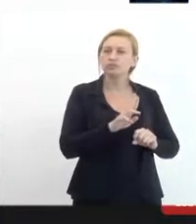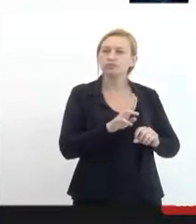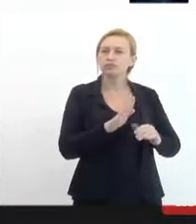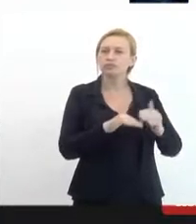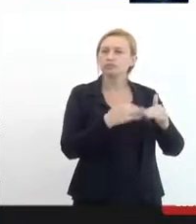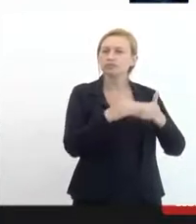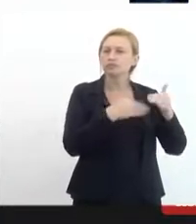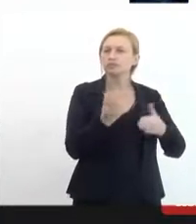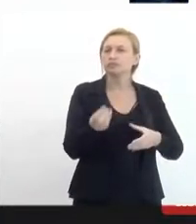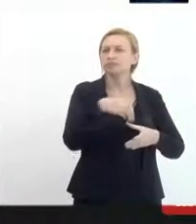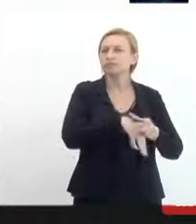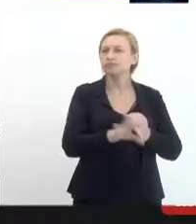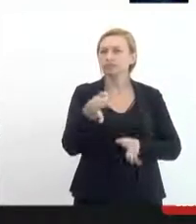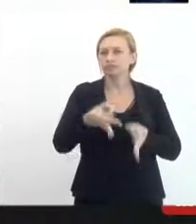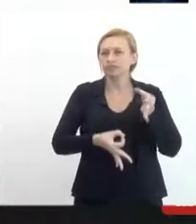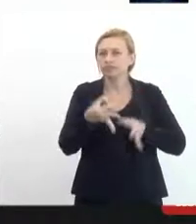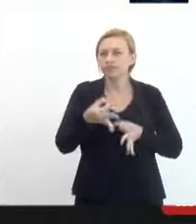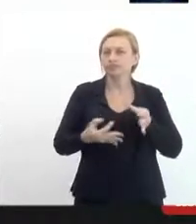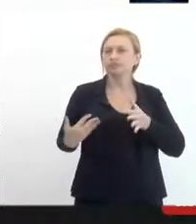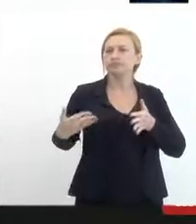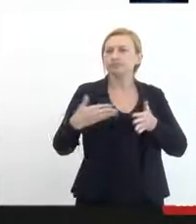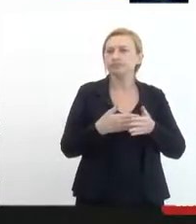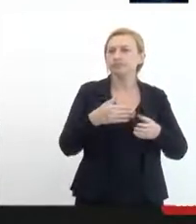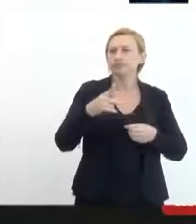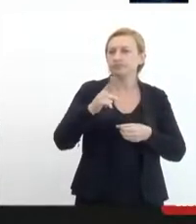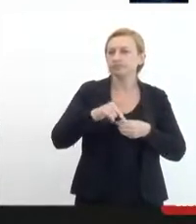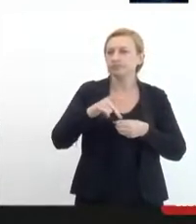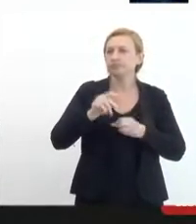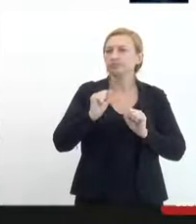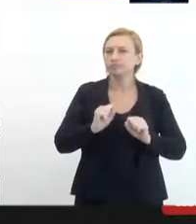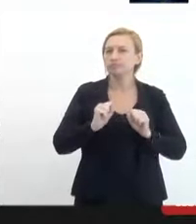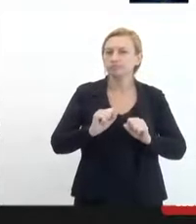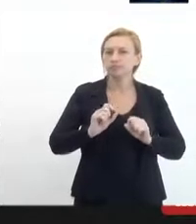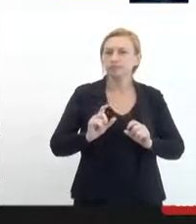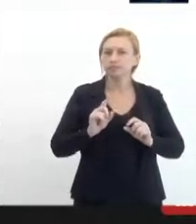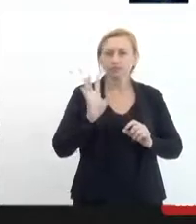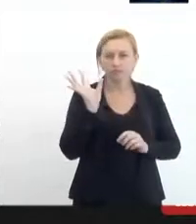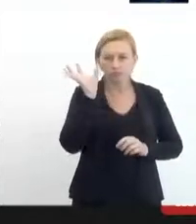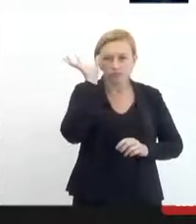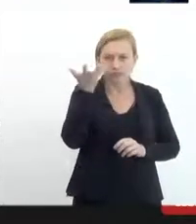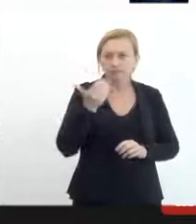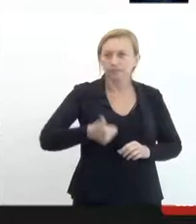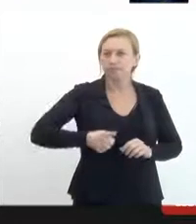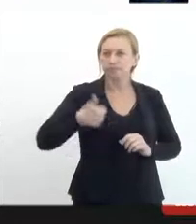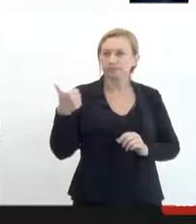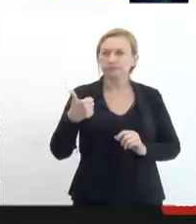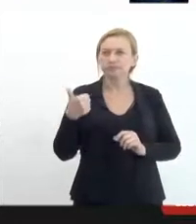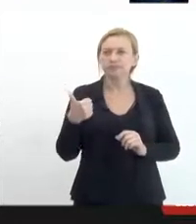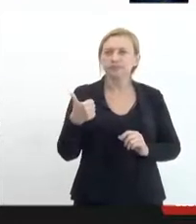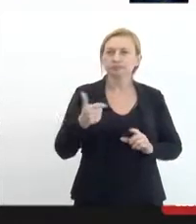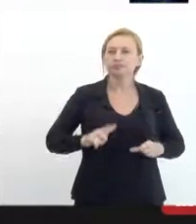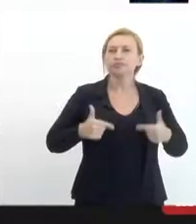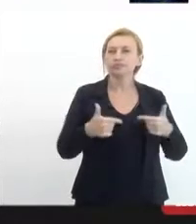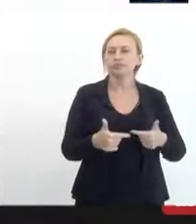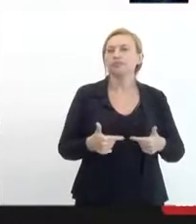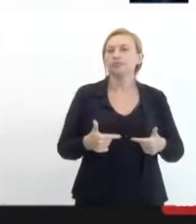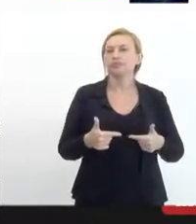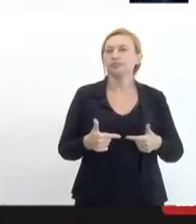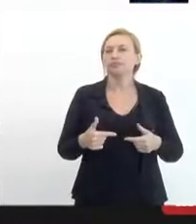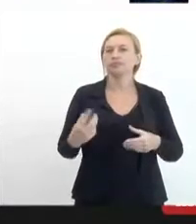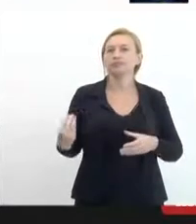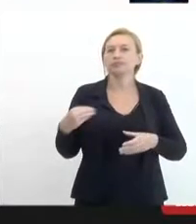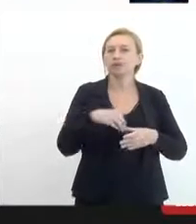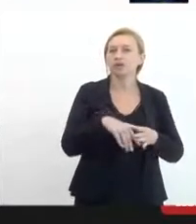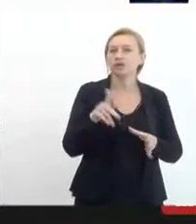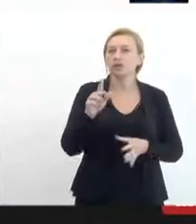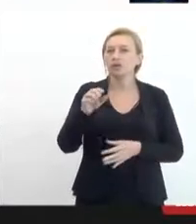do judiciário até que a companhia possa revisitar, em sendo o caso, para estas autuações que envolvem o bunker